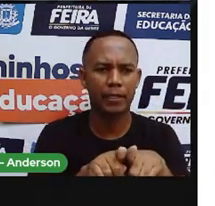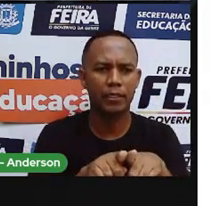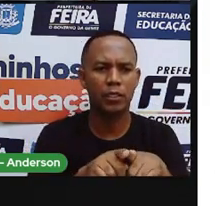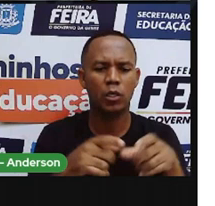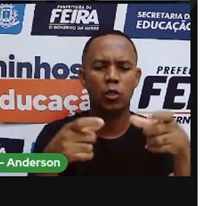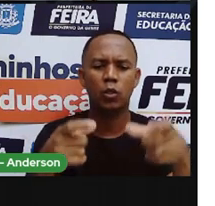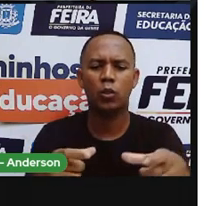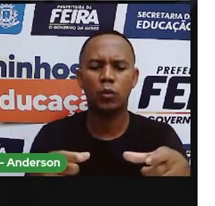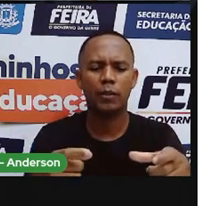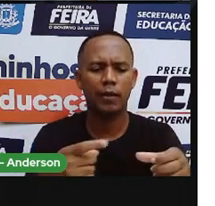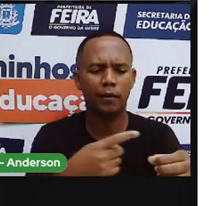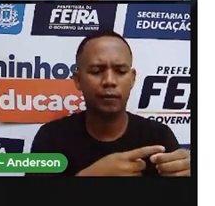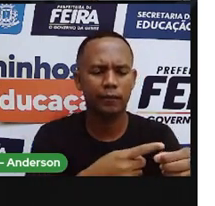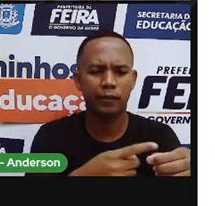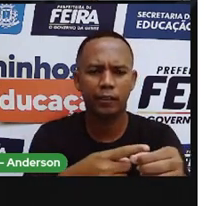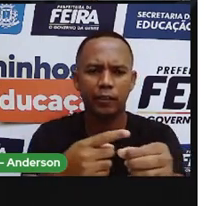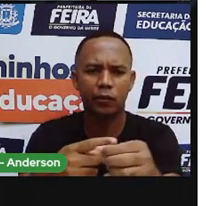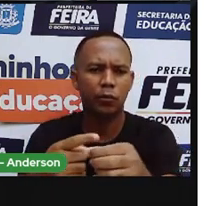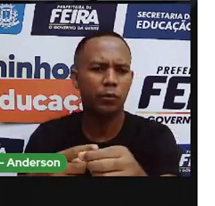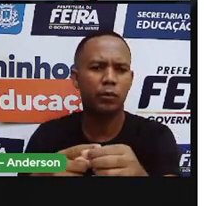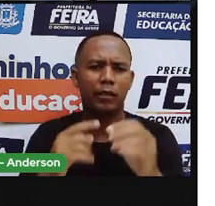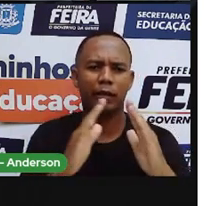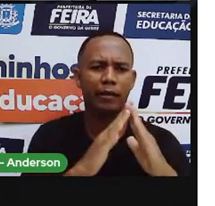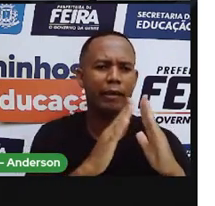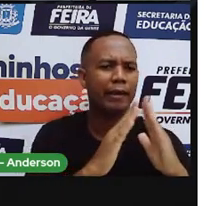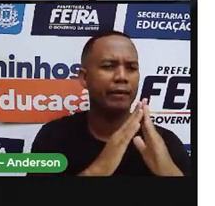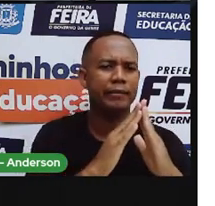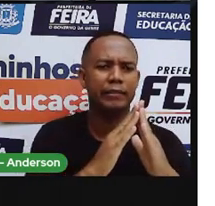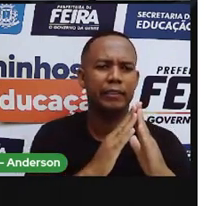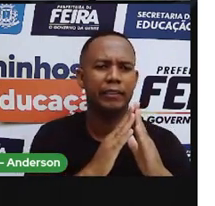onde a gente mora, onde vocês estiverem agora. Há